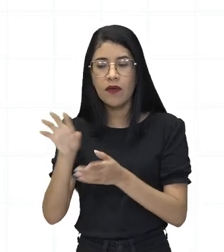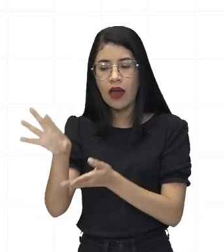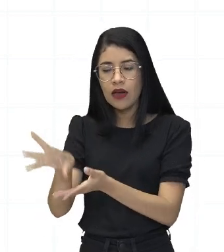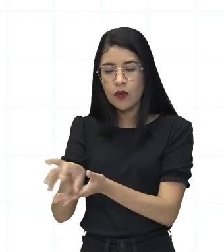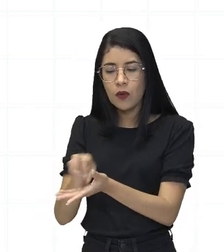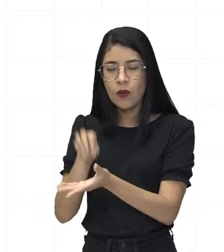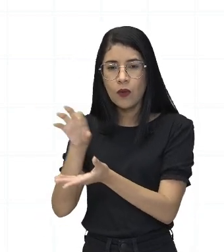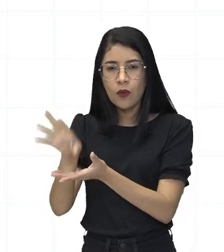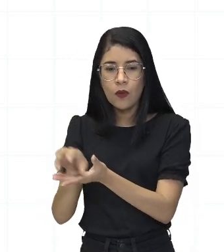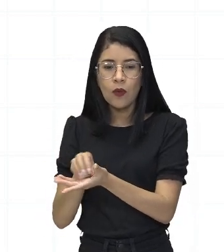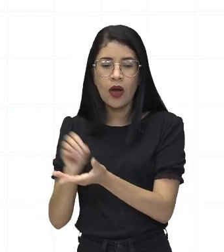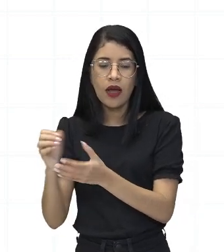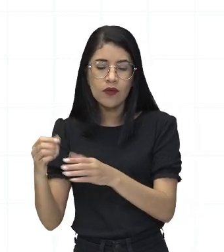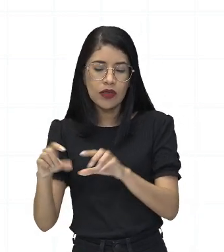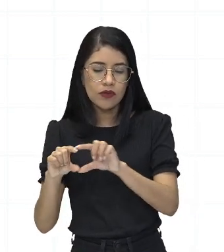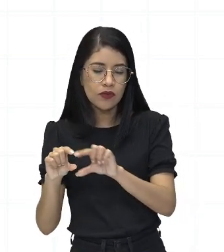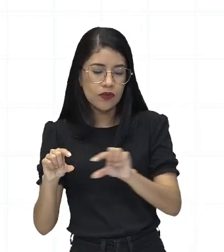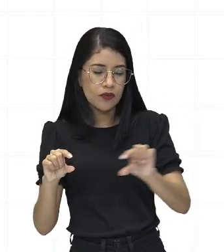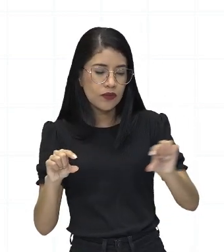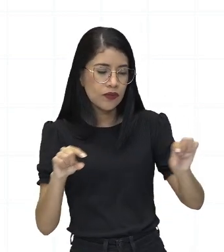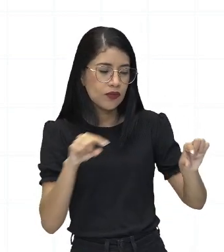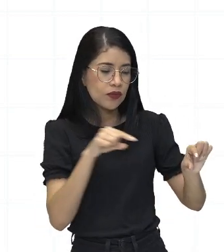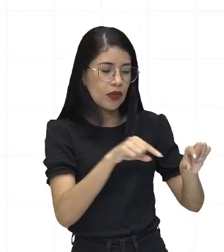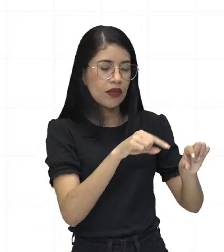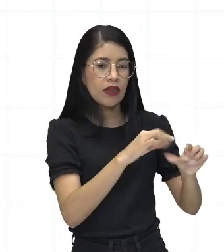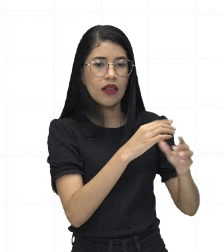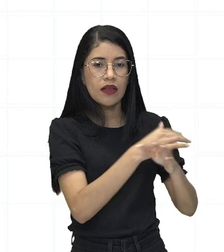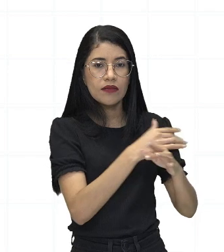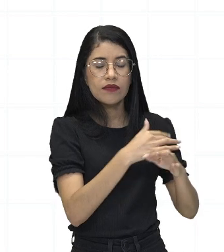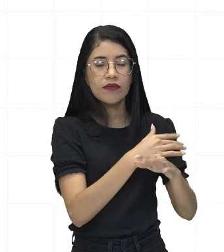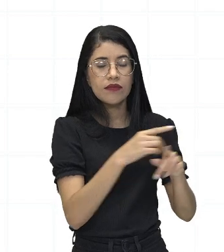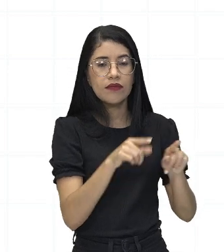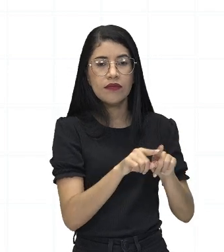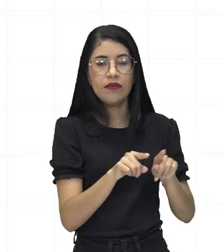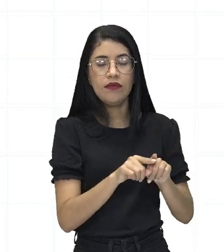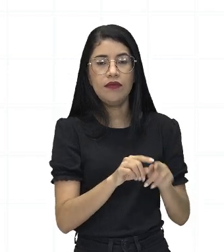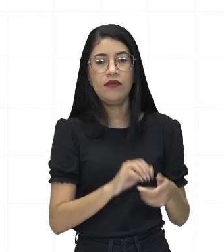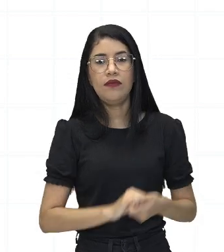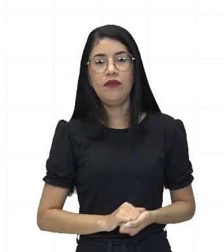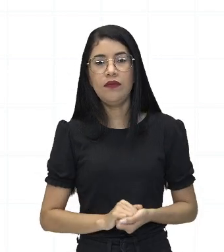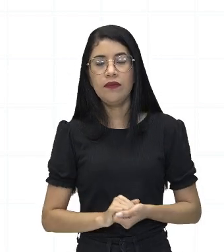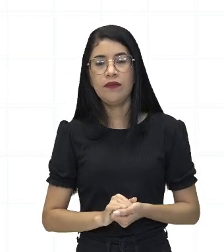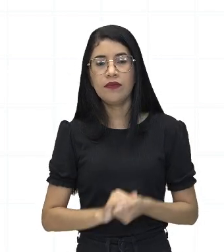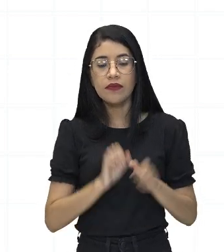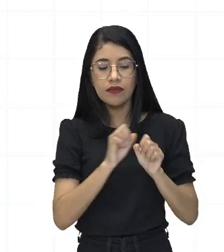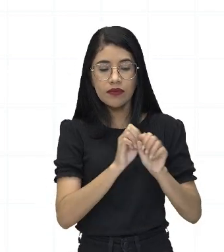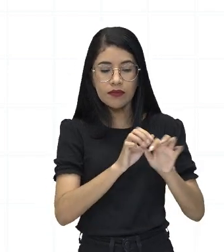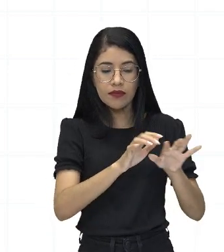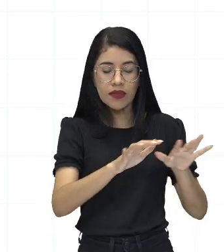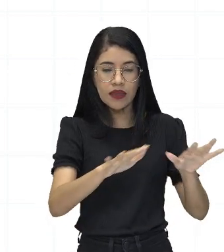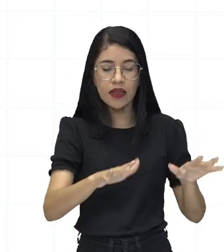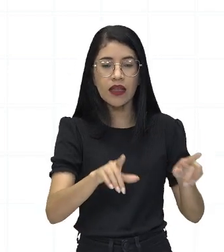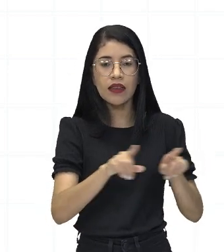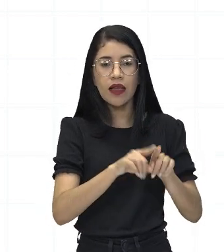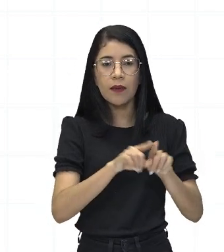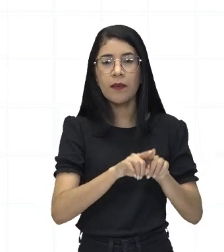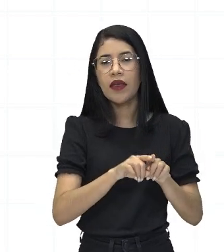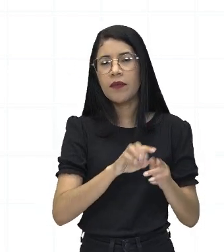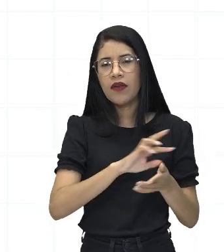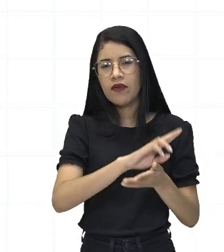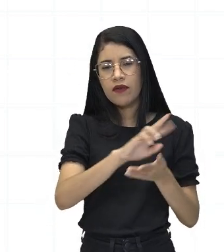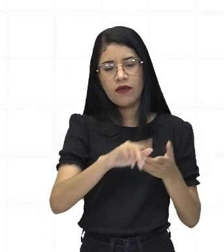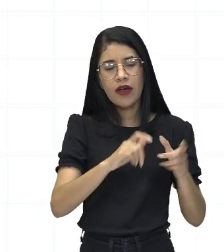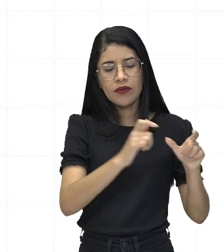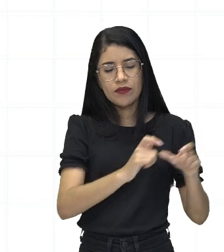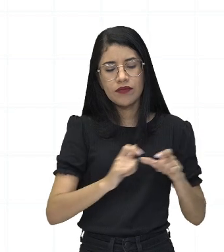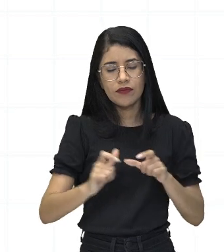das cidades, das polis, não é verdade? E vai levar até as cidades, para as termas, para as minerações e também